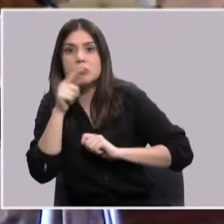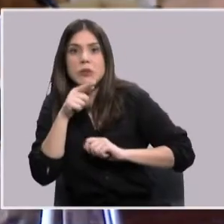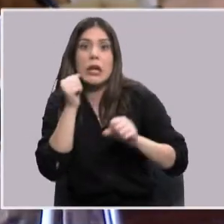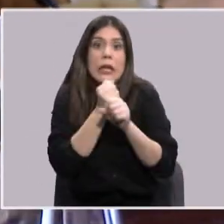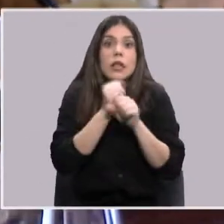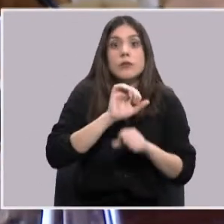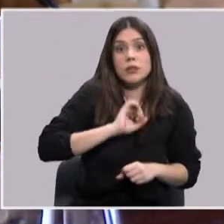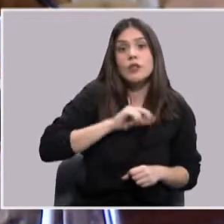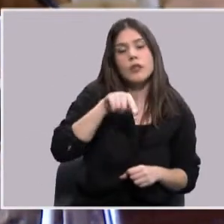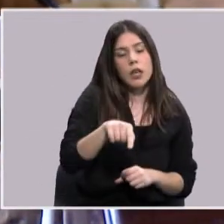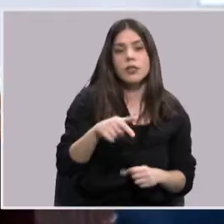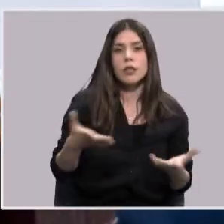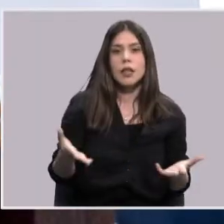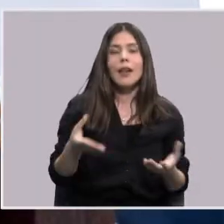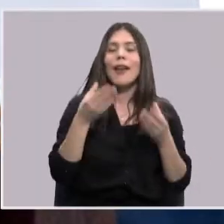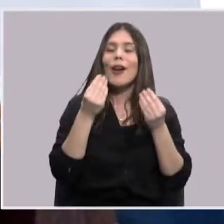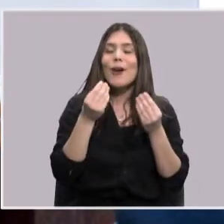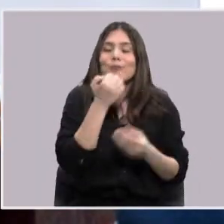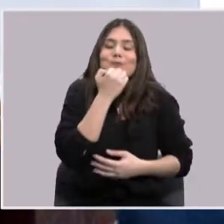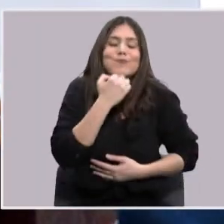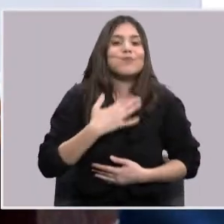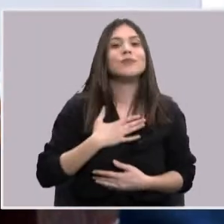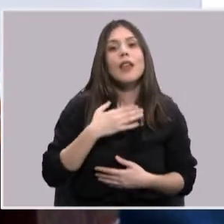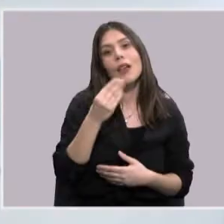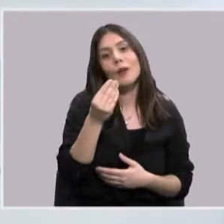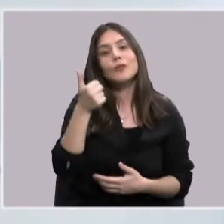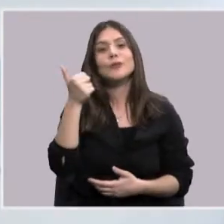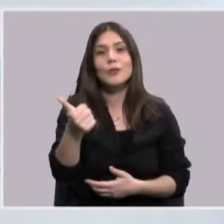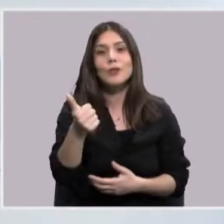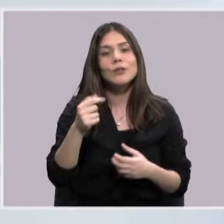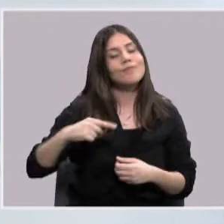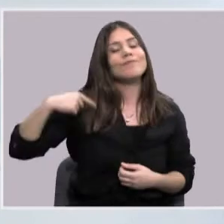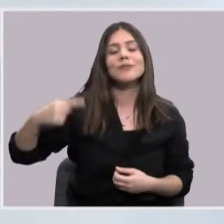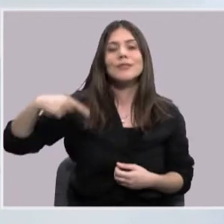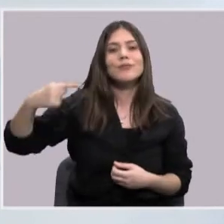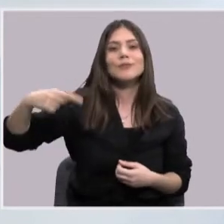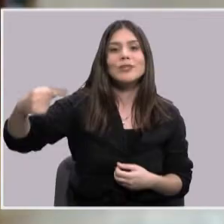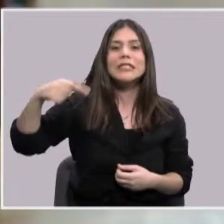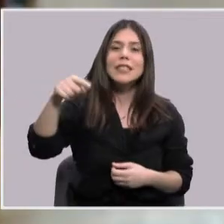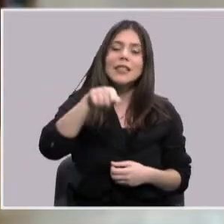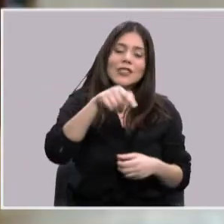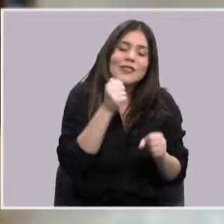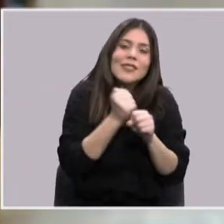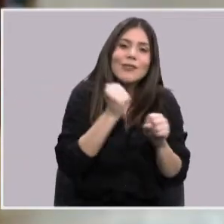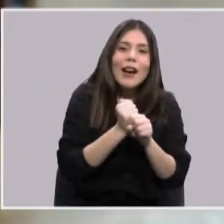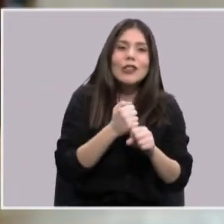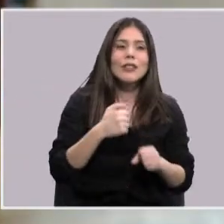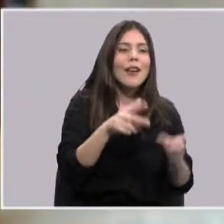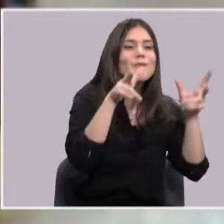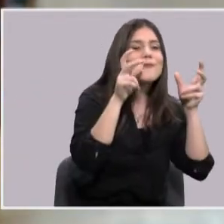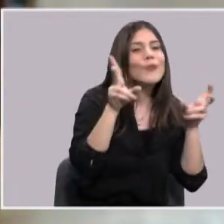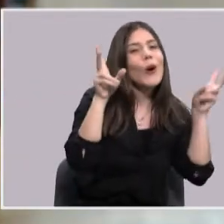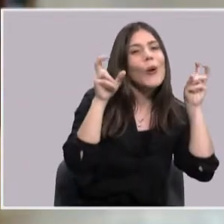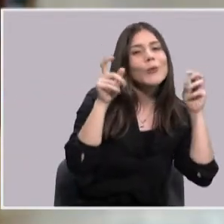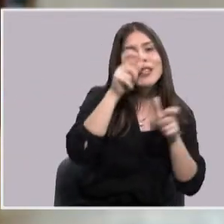é esta a nossa tarefa. E neste momento eu acho que é muito gratificante, mesmo muito gratificante, todos os dias ter esta tarefa